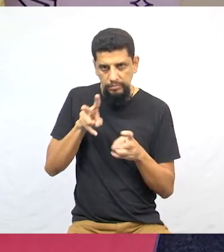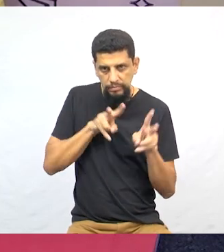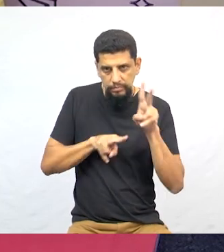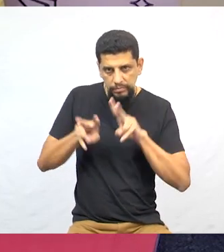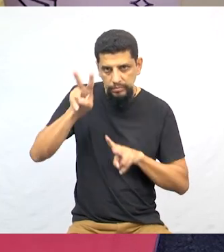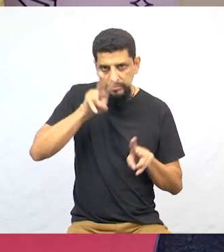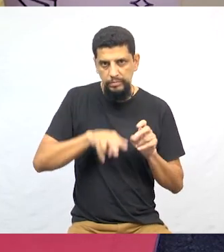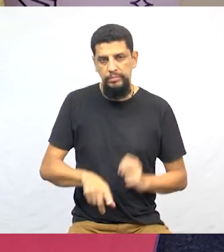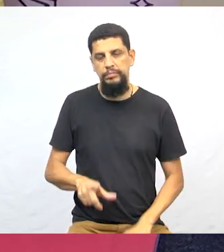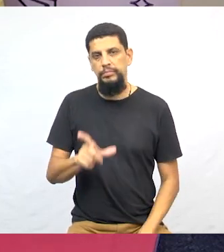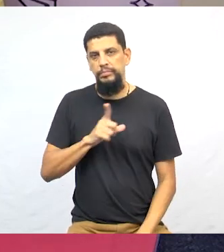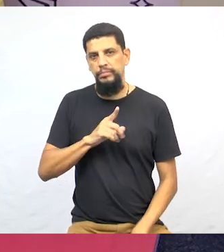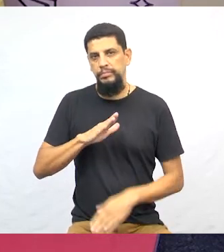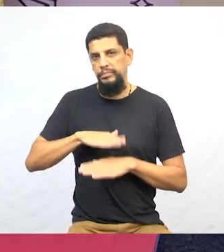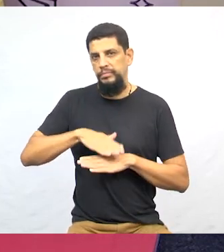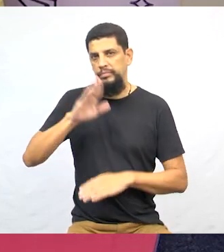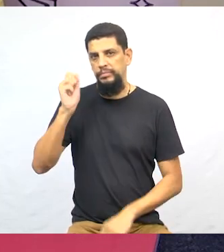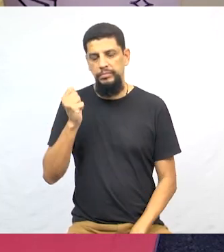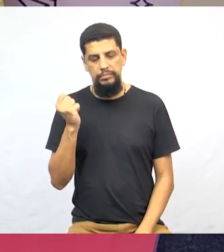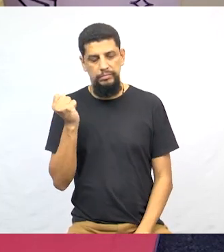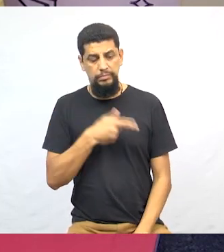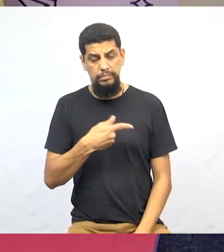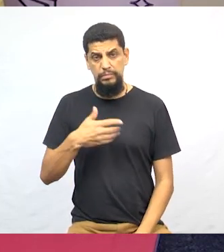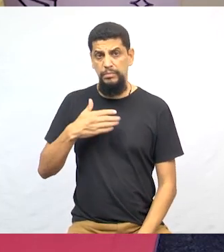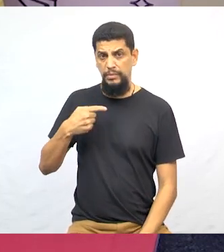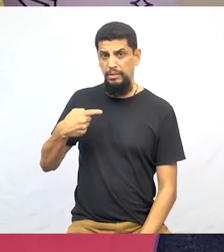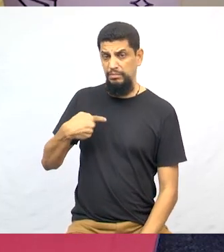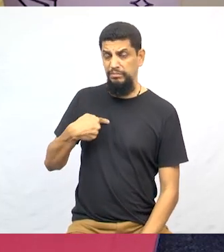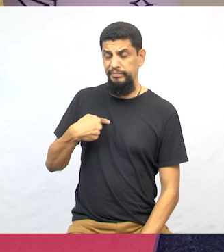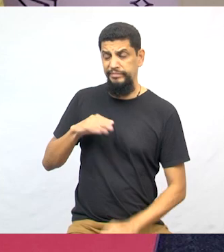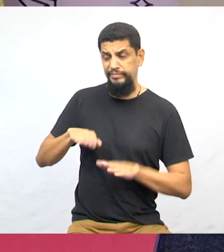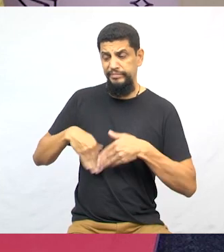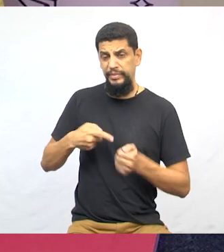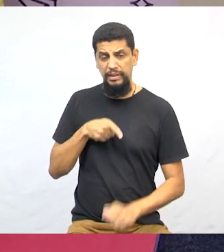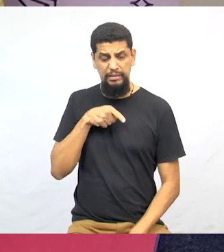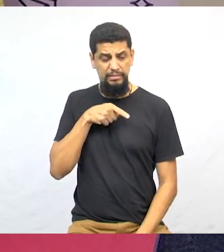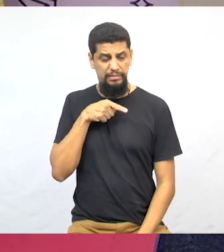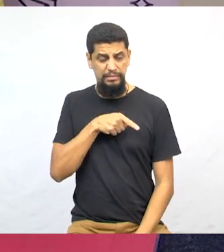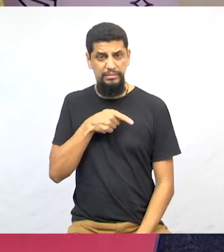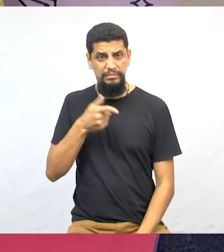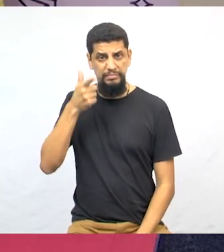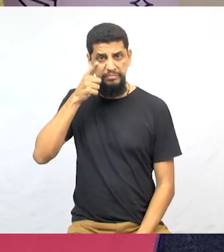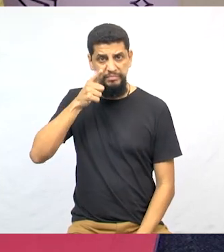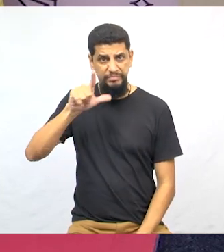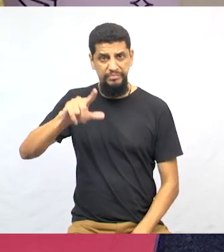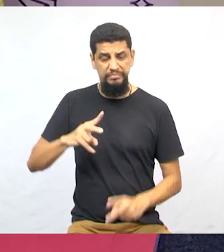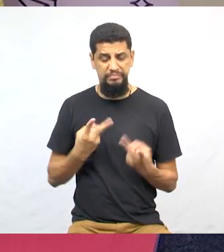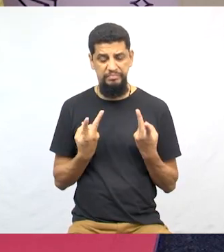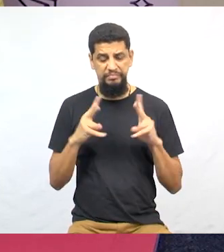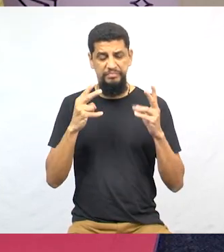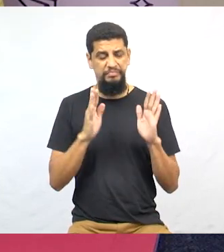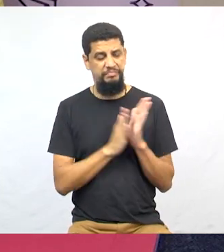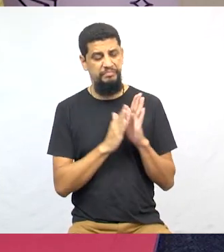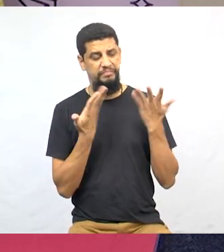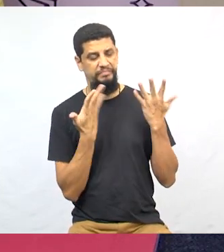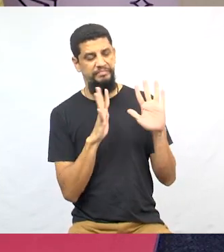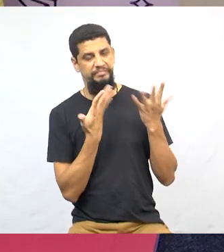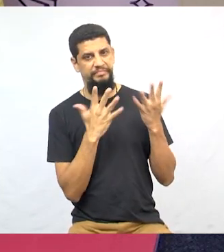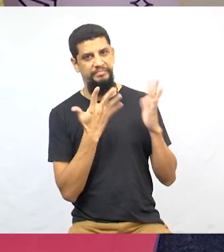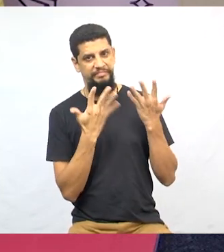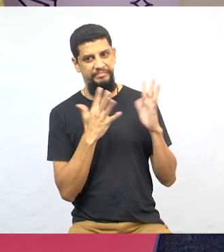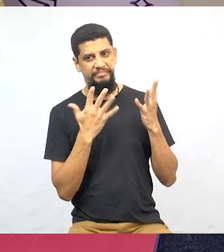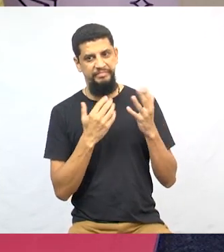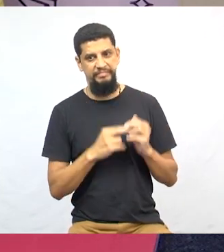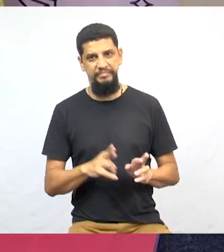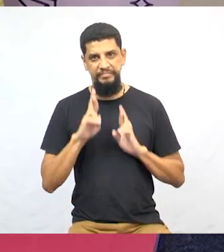observarmos, olharmos, ela tem mais bolinhas do que eu. Então, ela foi a vencedora. Muito bem,